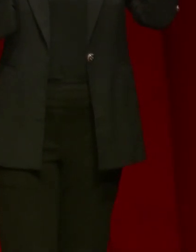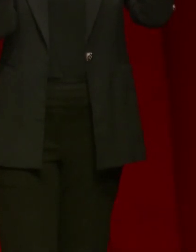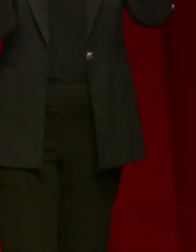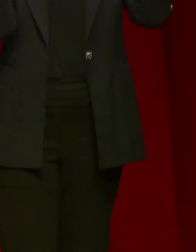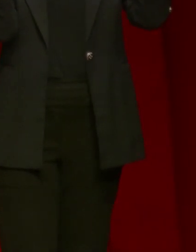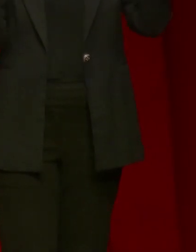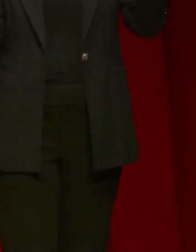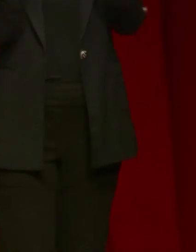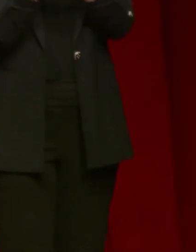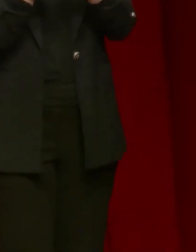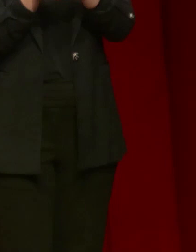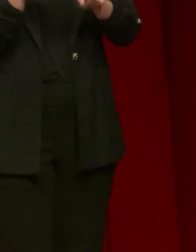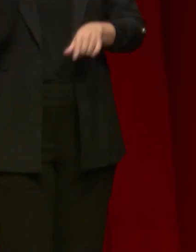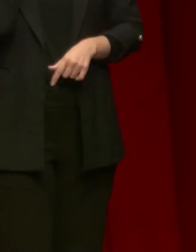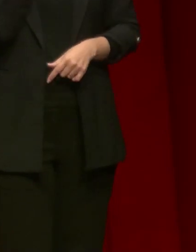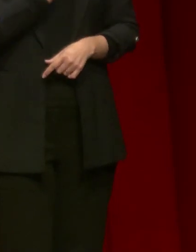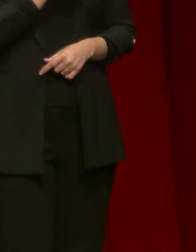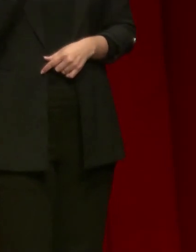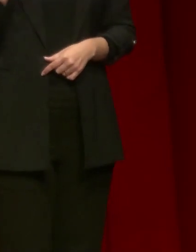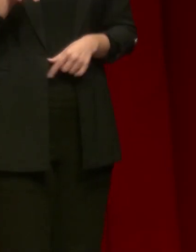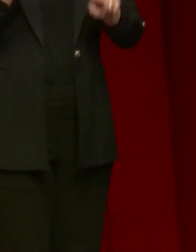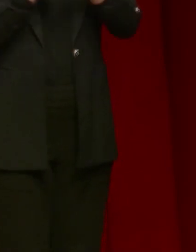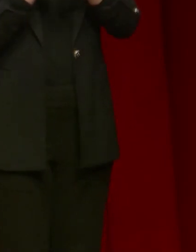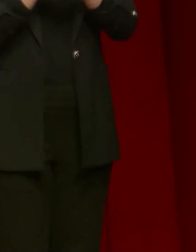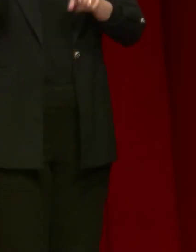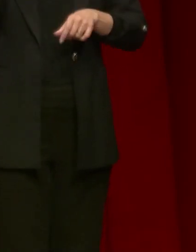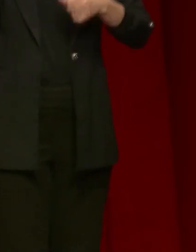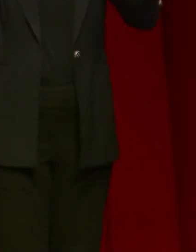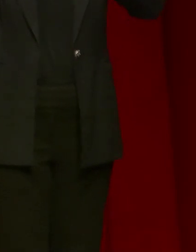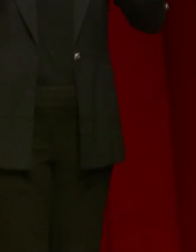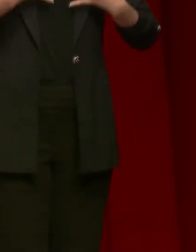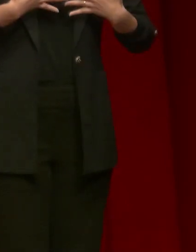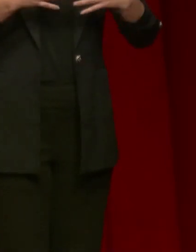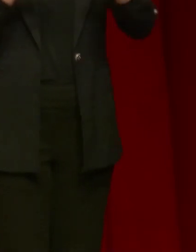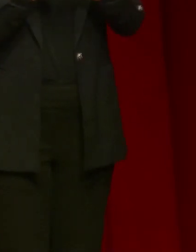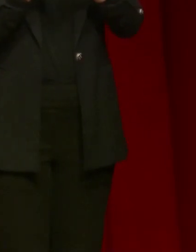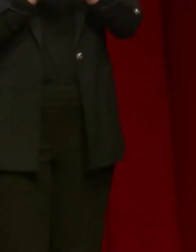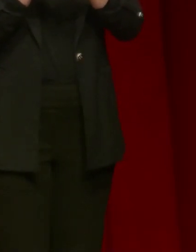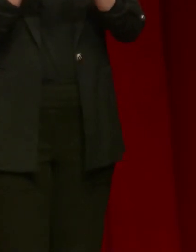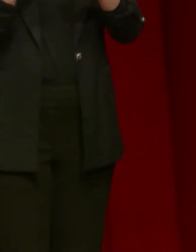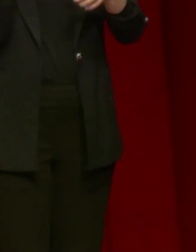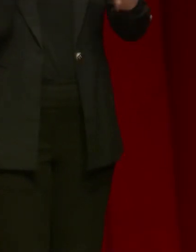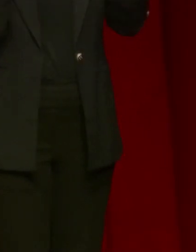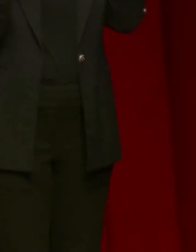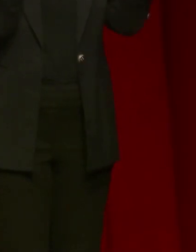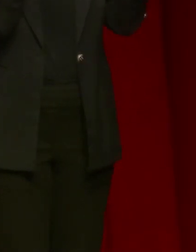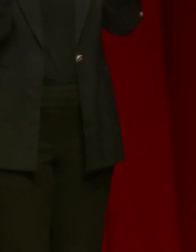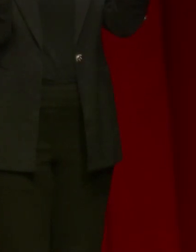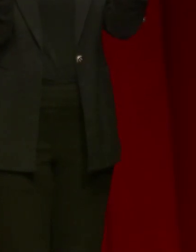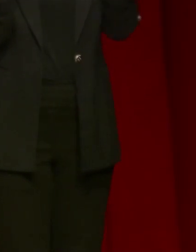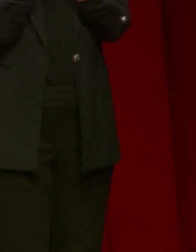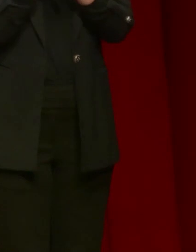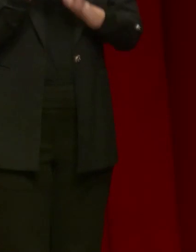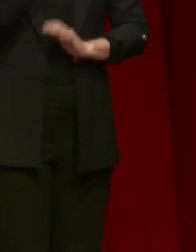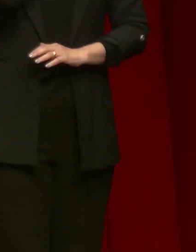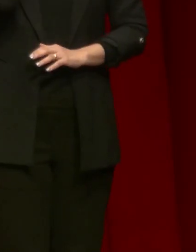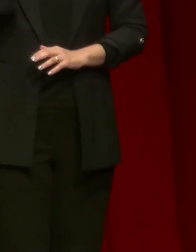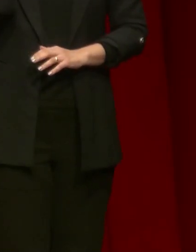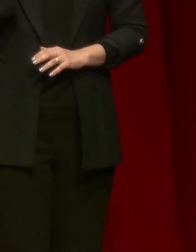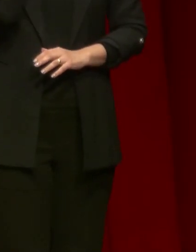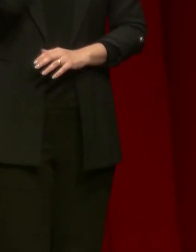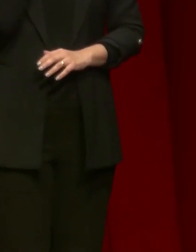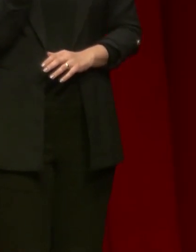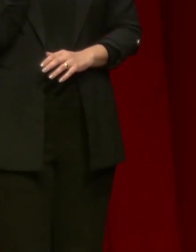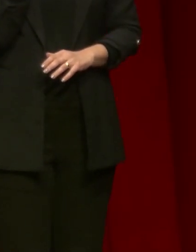Além disso, ela é consultora em audiodescrição e é professora assistente de teatro online para pessoas com deficiência visual do